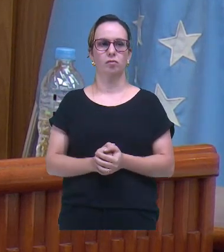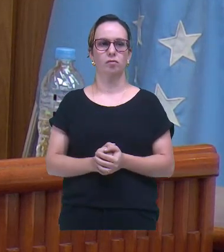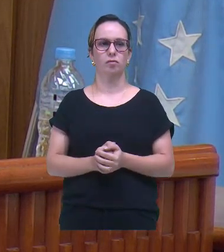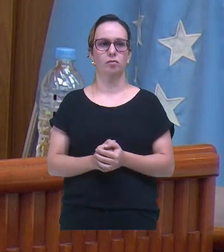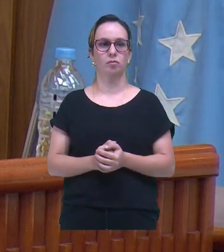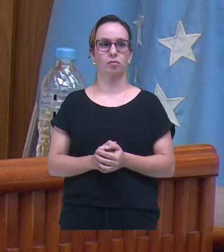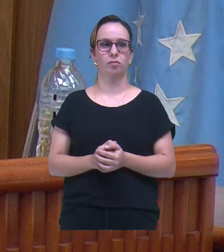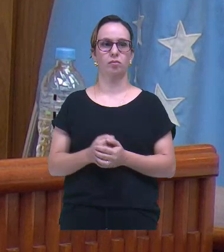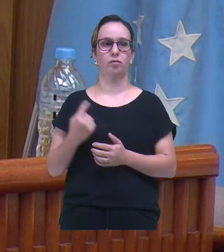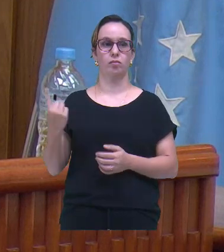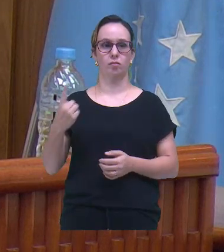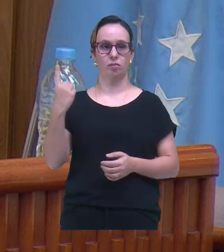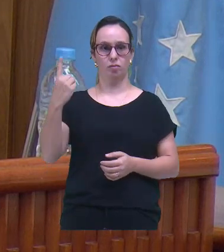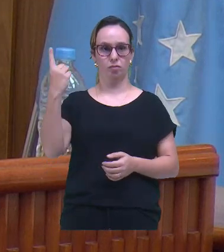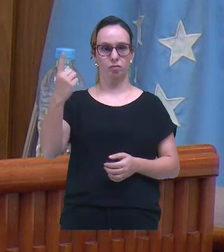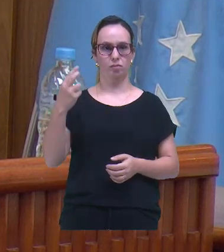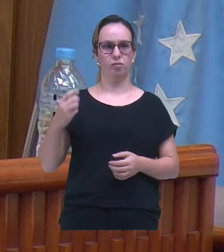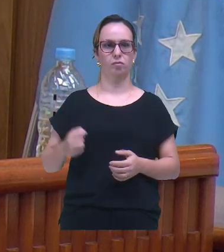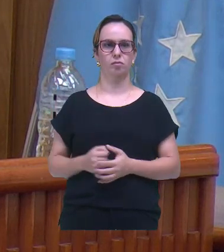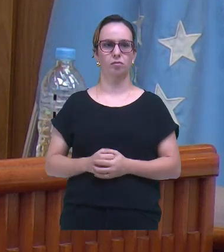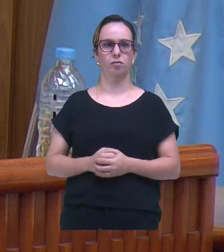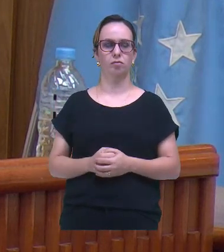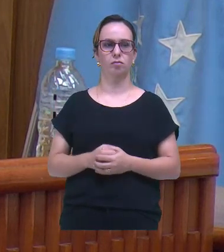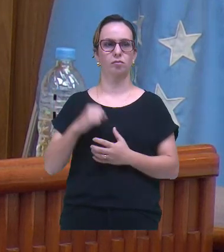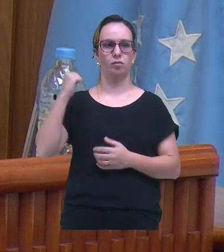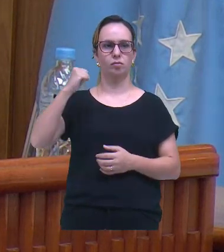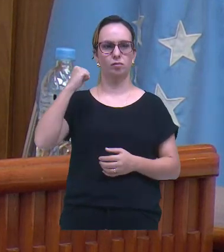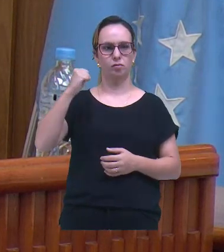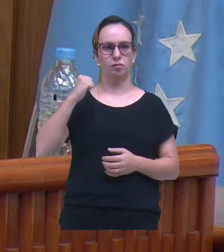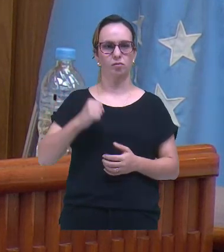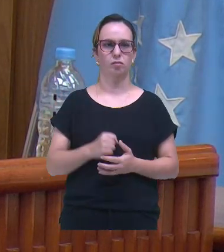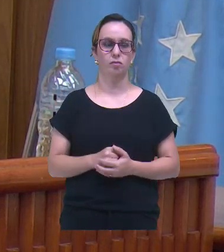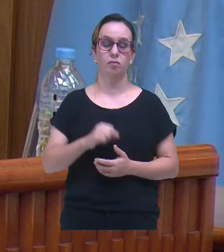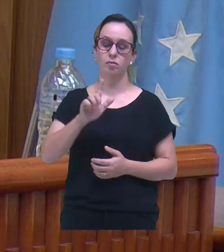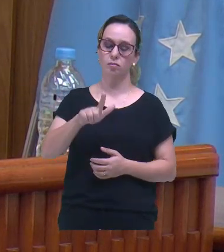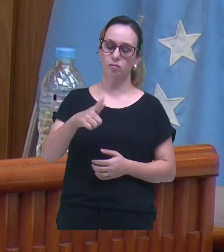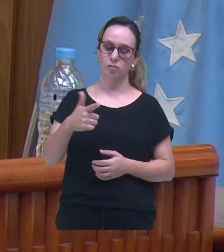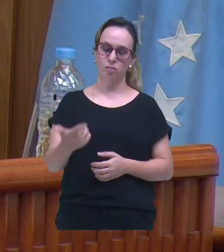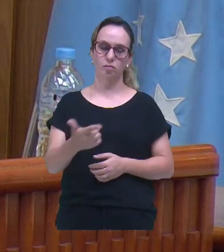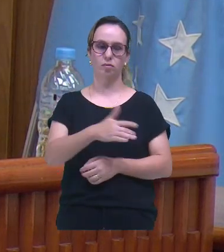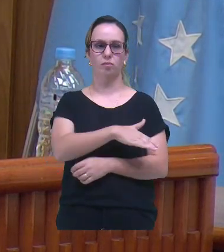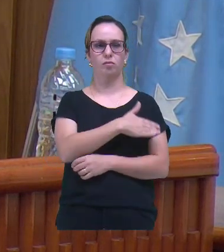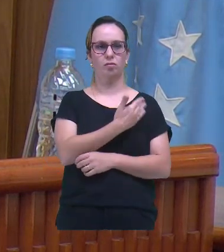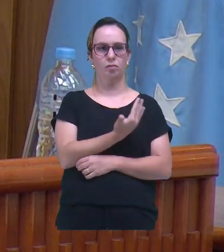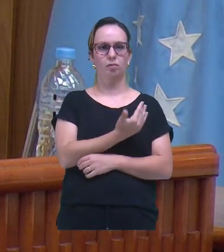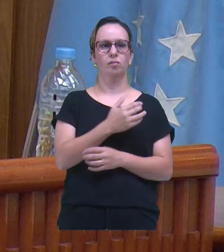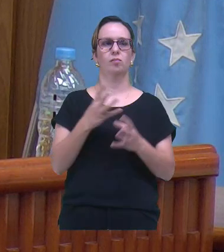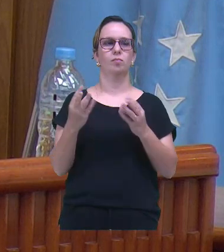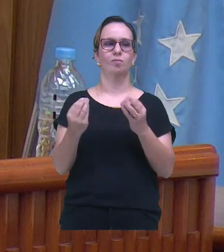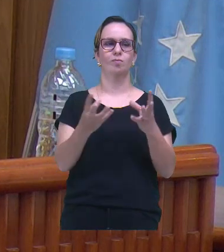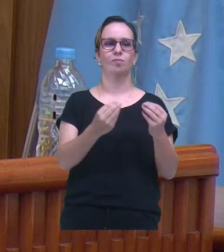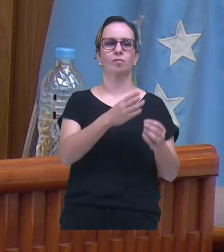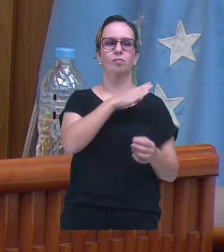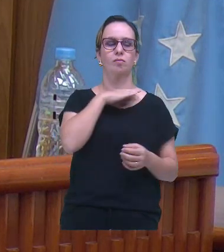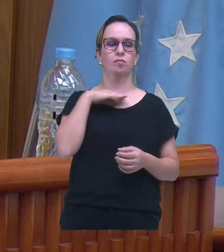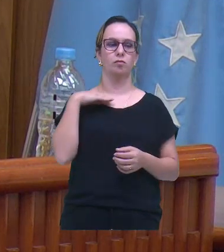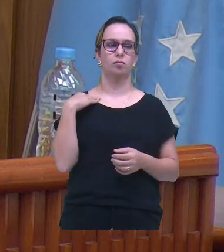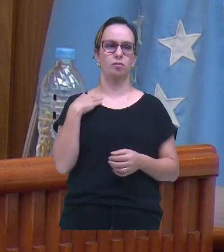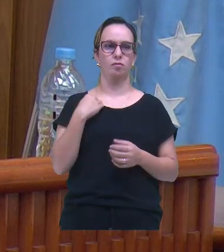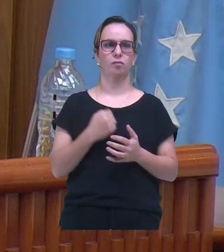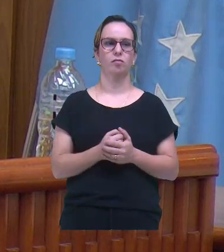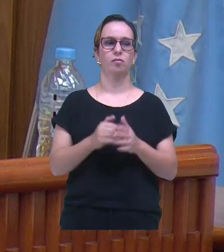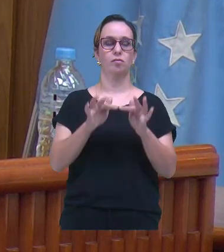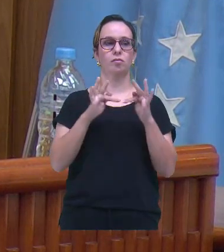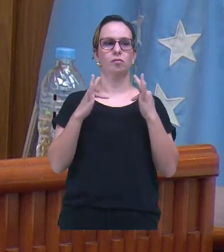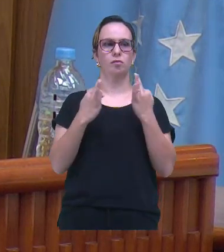outro lado, infelizmente, ocorreram muitas perdas, às vezes de entes de uma mesma família, de amigos